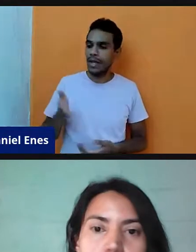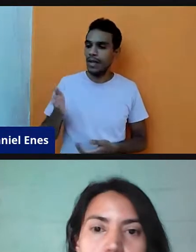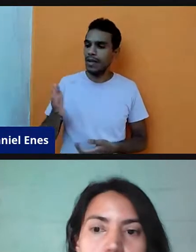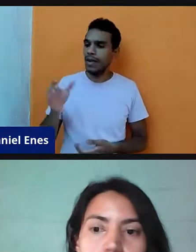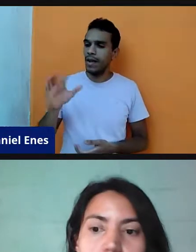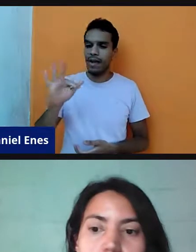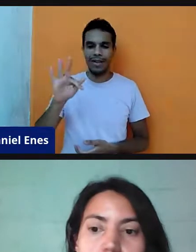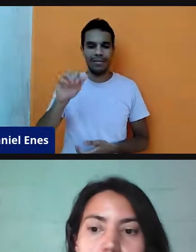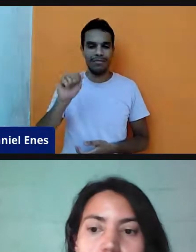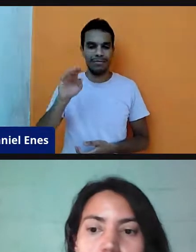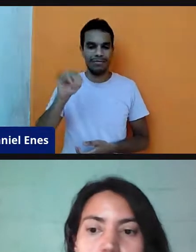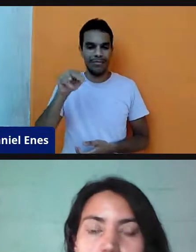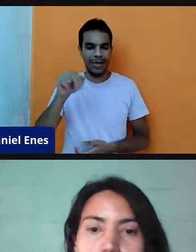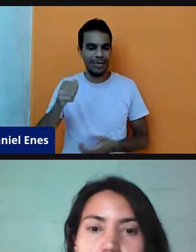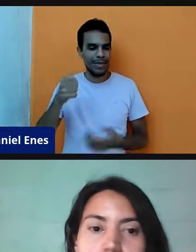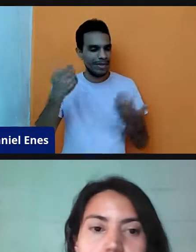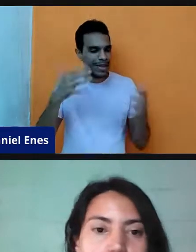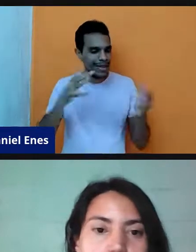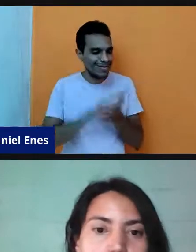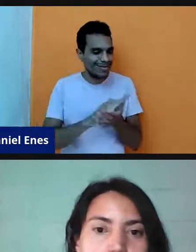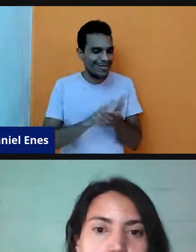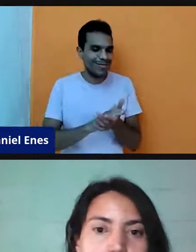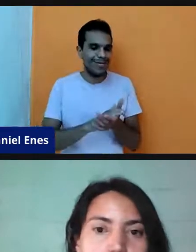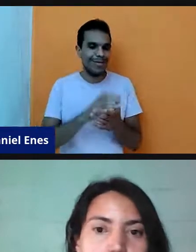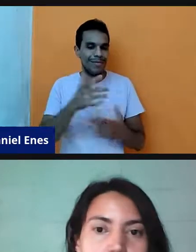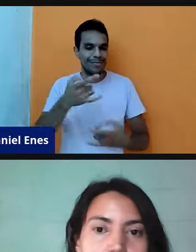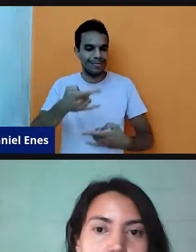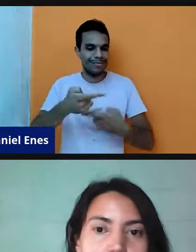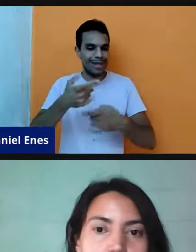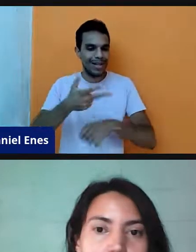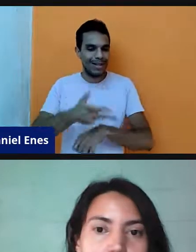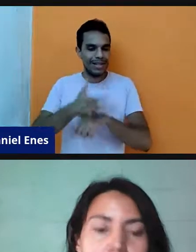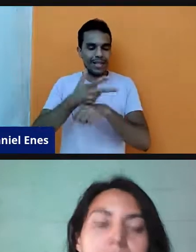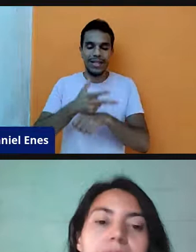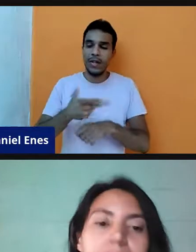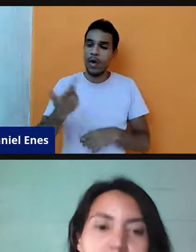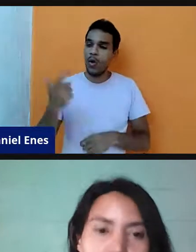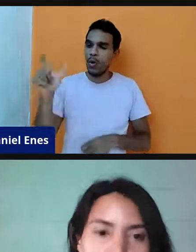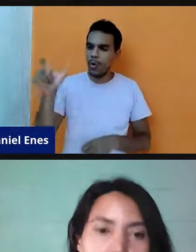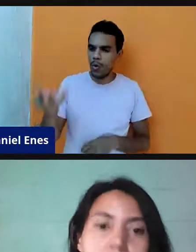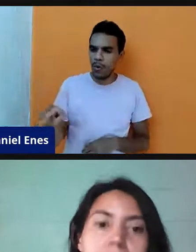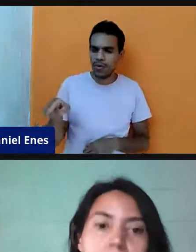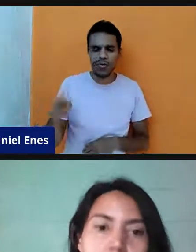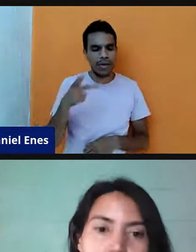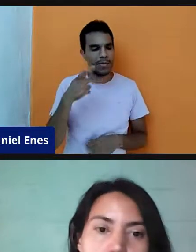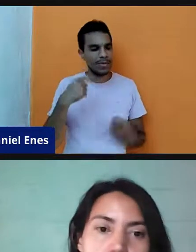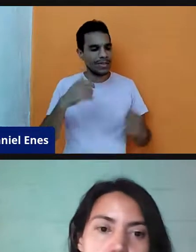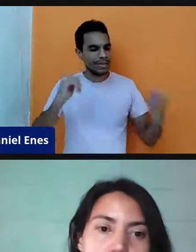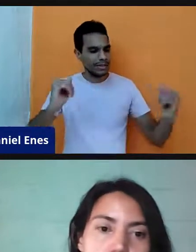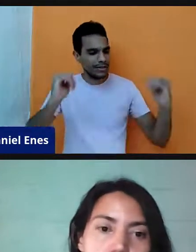pela live, o João Eterno falou que a gente precisa exaltar a nossa literatura e os nossos autores.